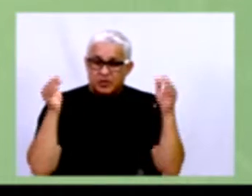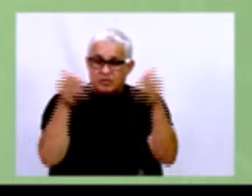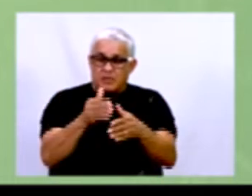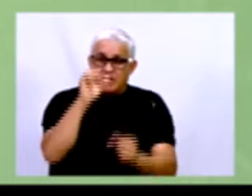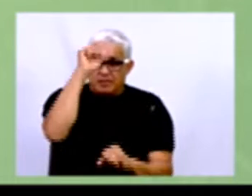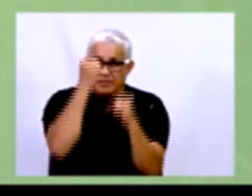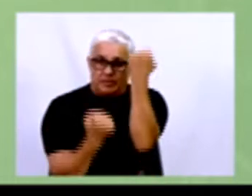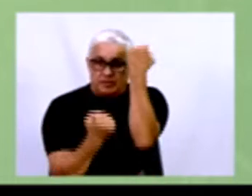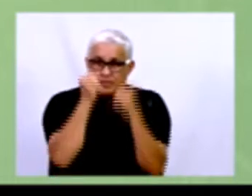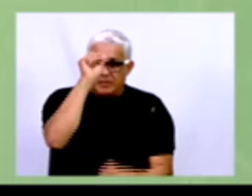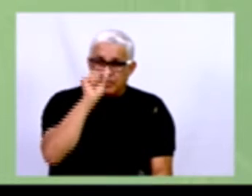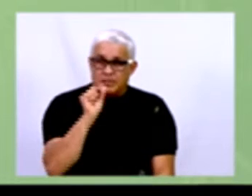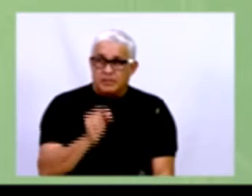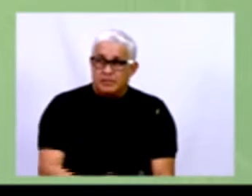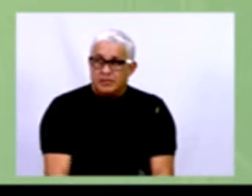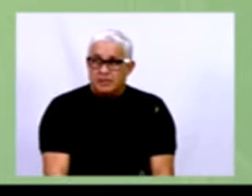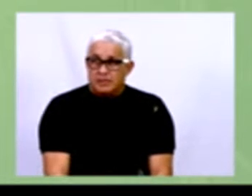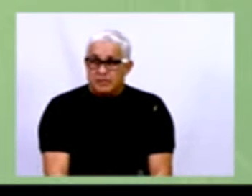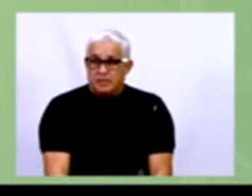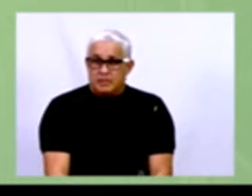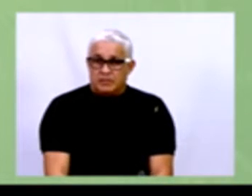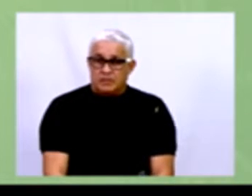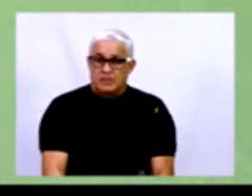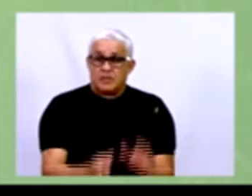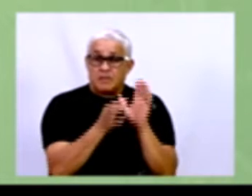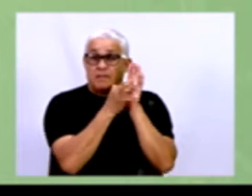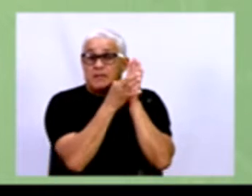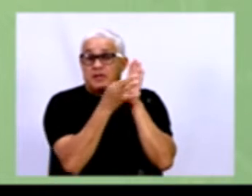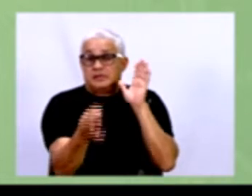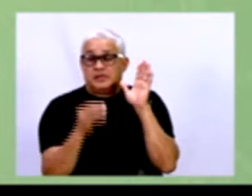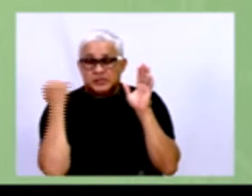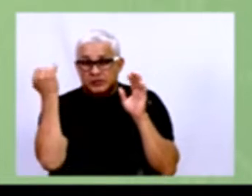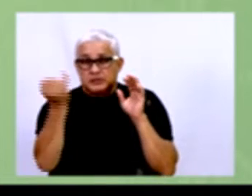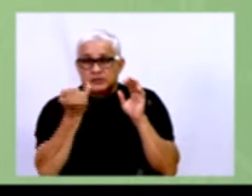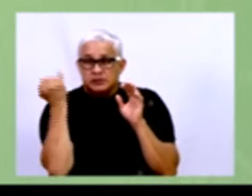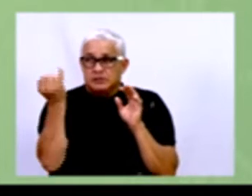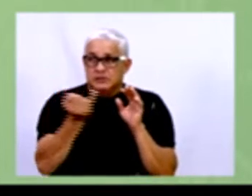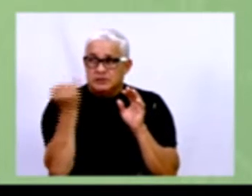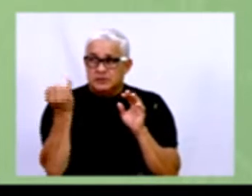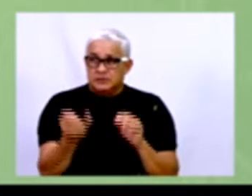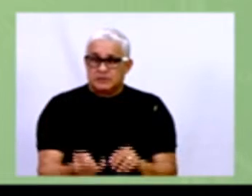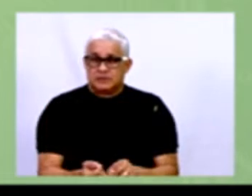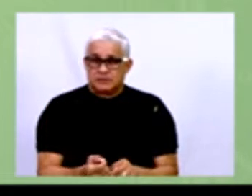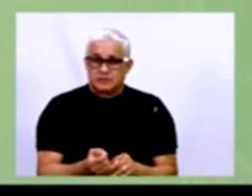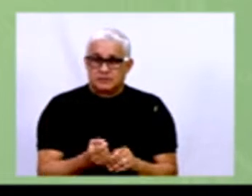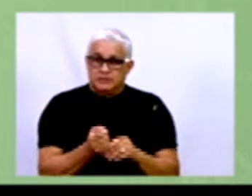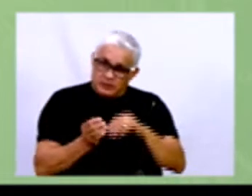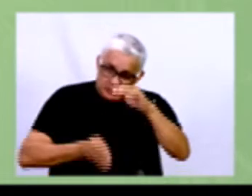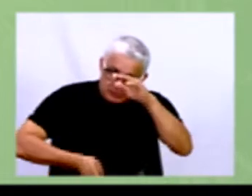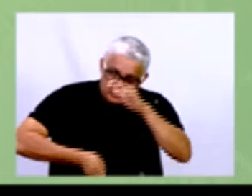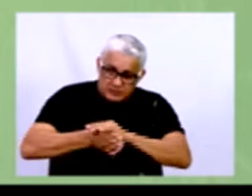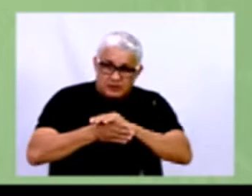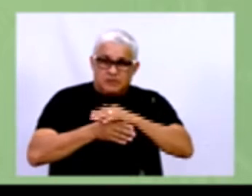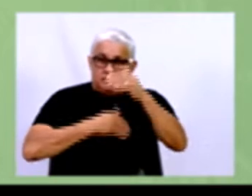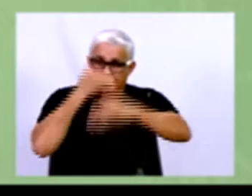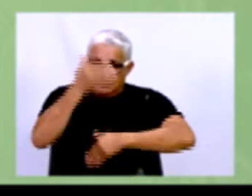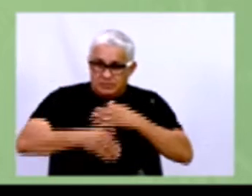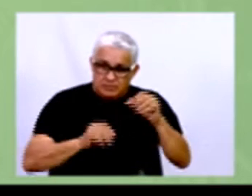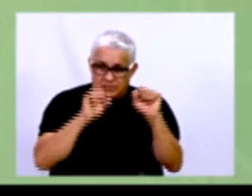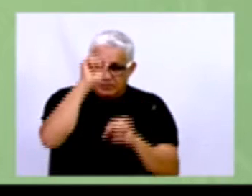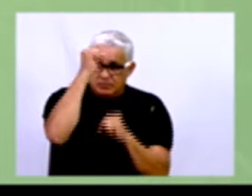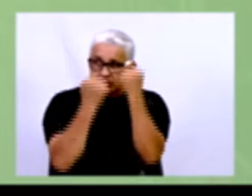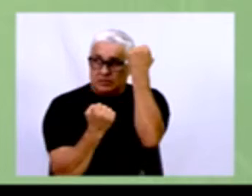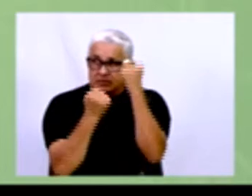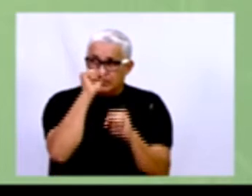industrialização vai trazer para nós uma visão da importância de entrar no processo de industrialização e